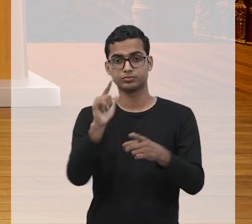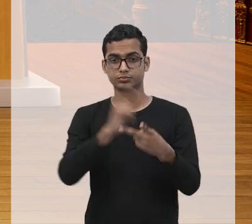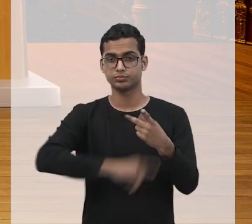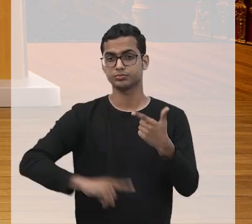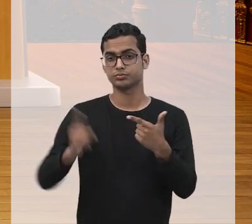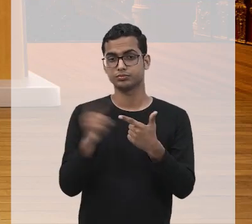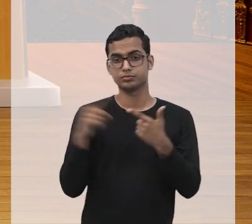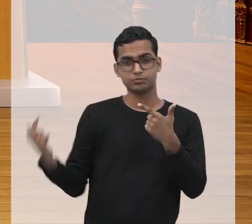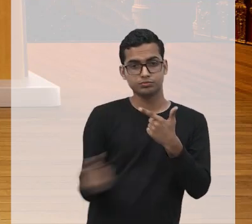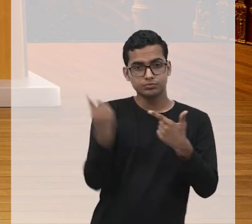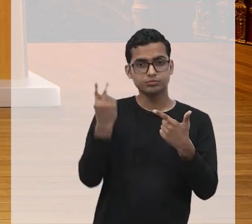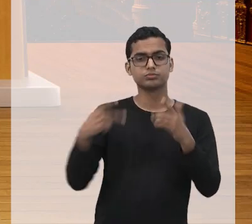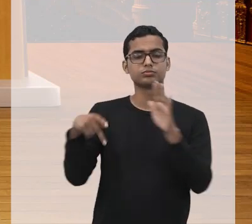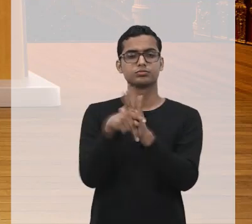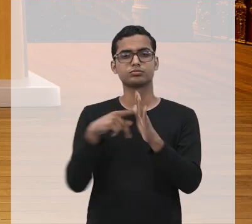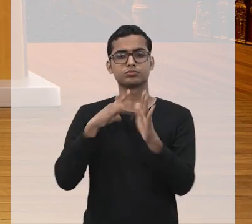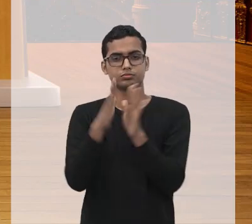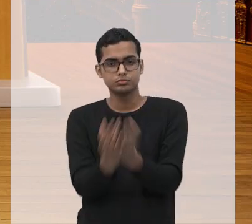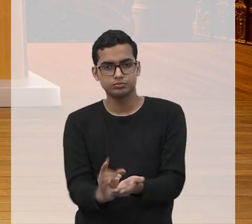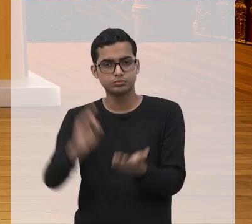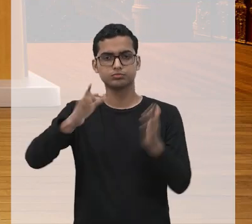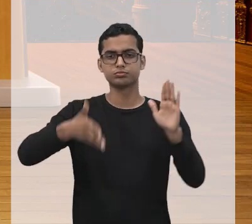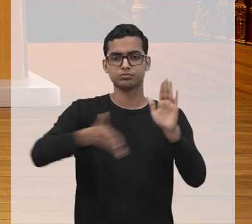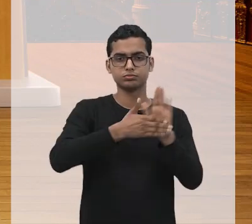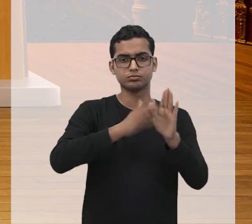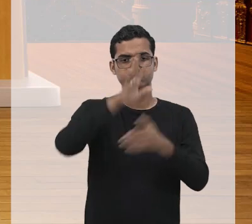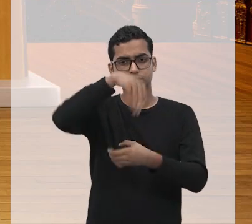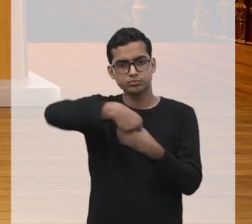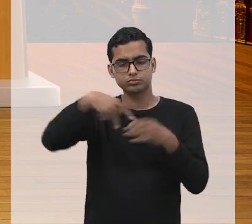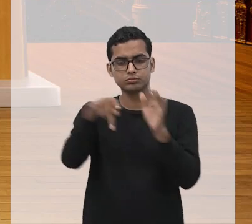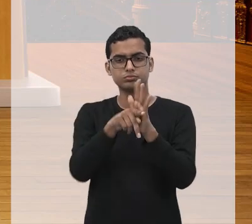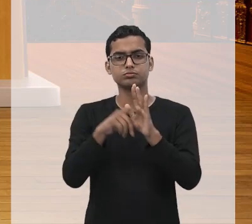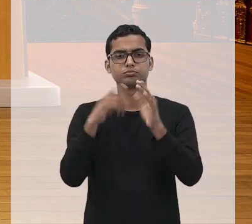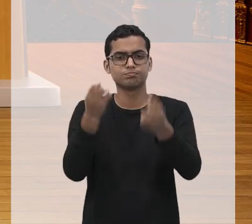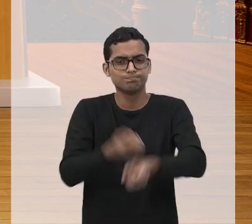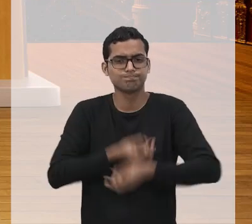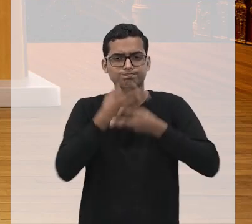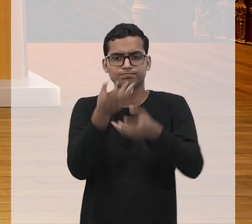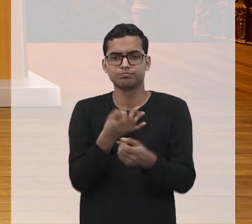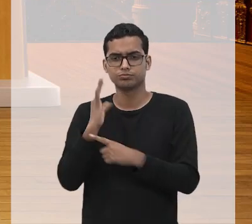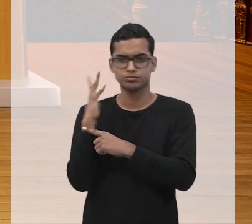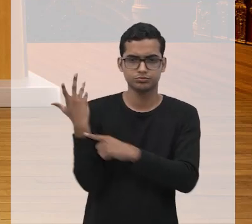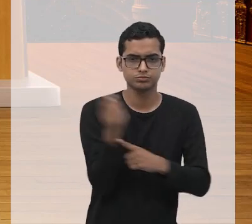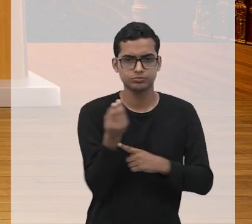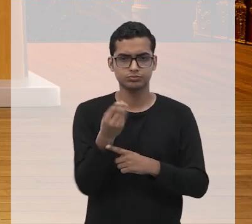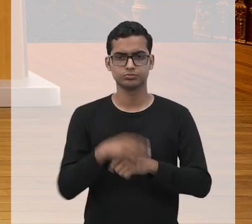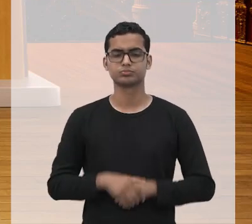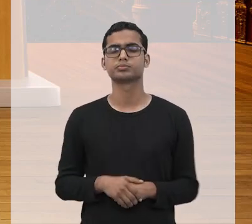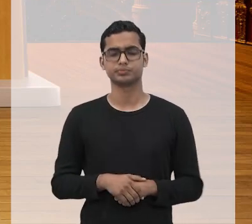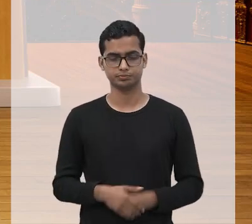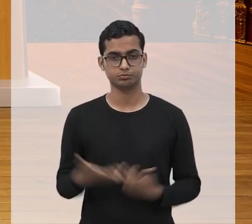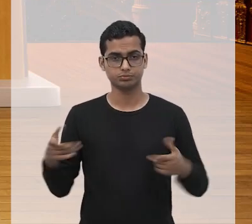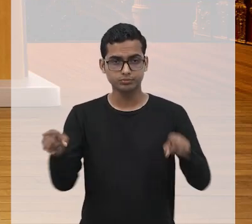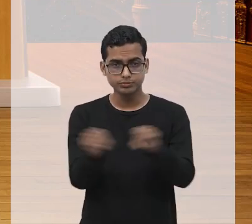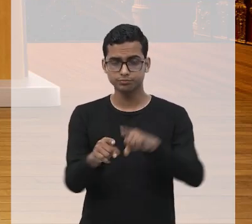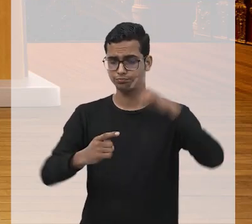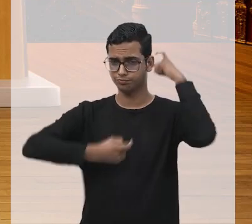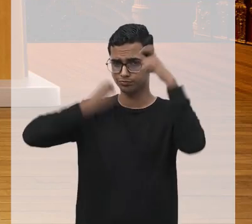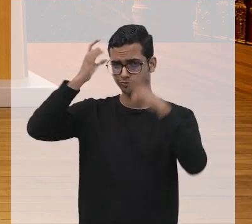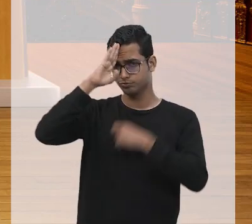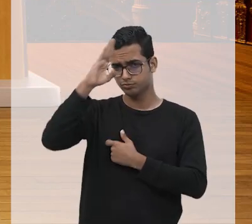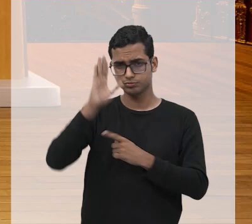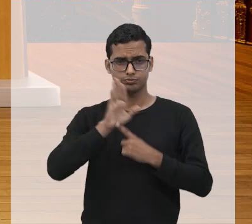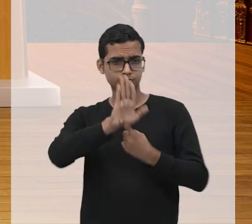do propósito bíblico em detrimento da expressão artística. Então, olha lá, se a preocupação deles era